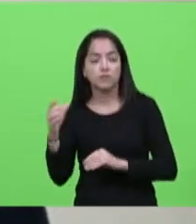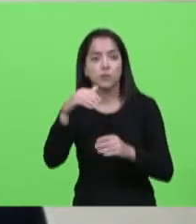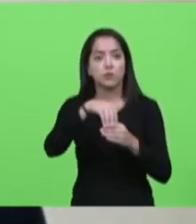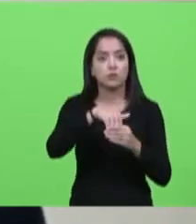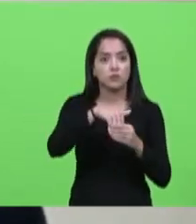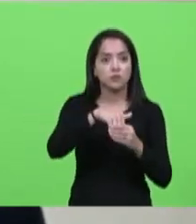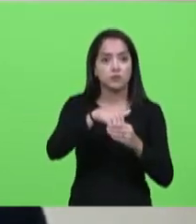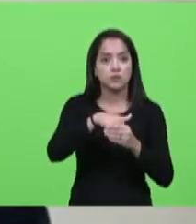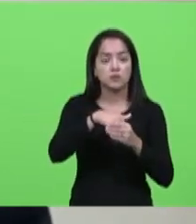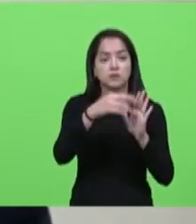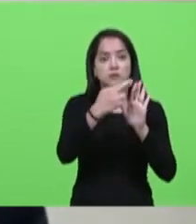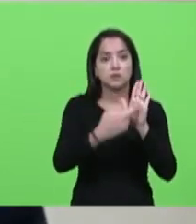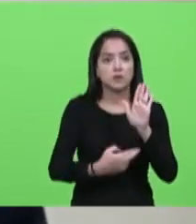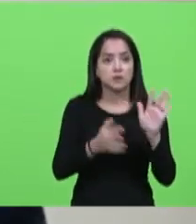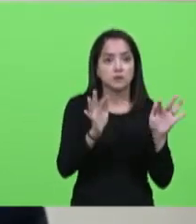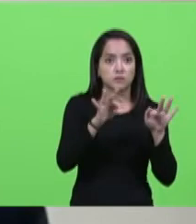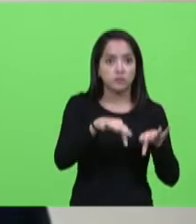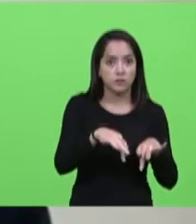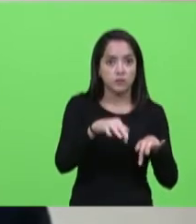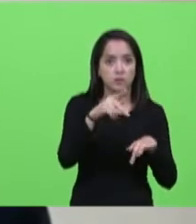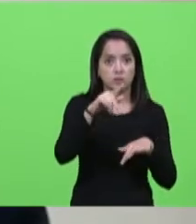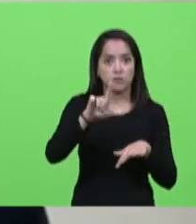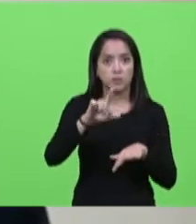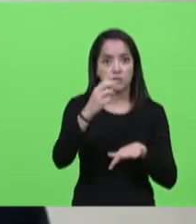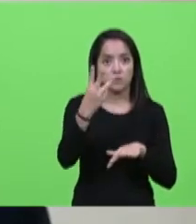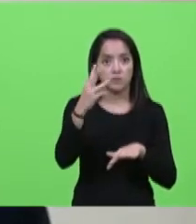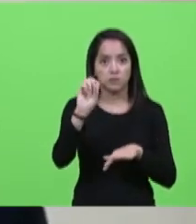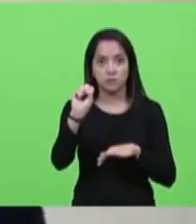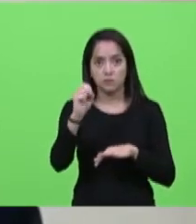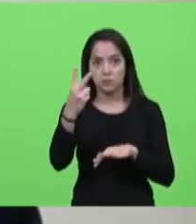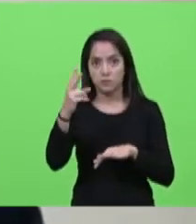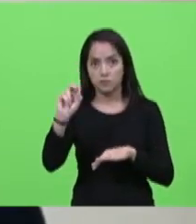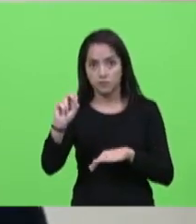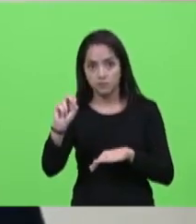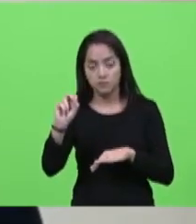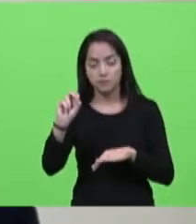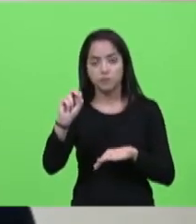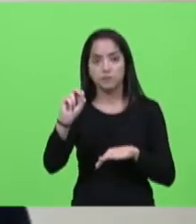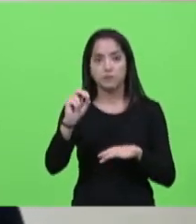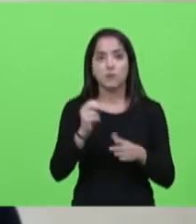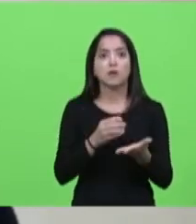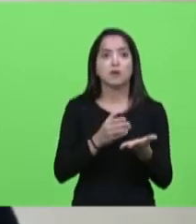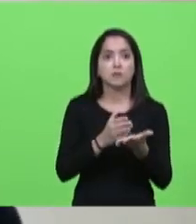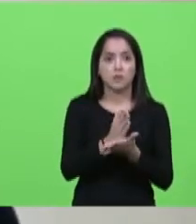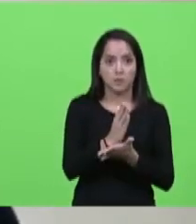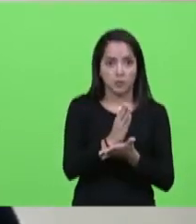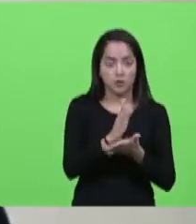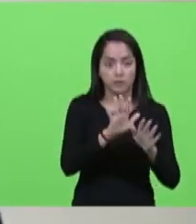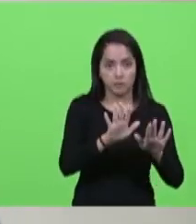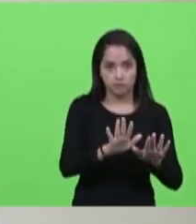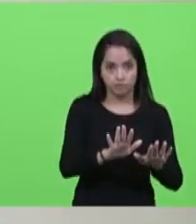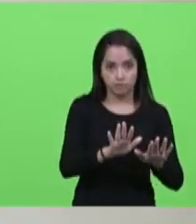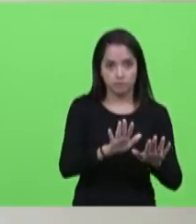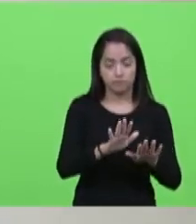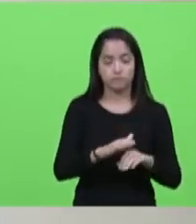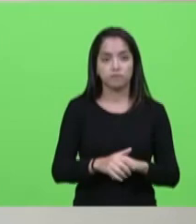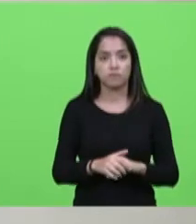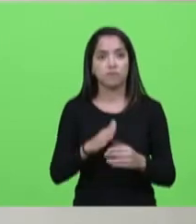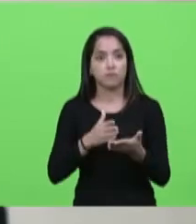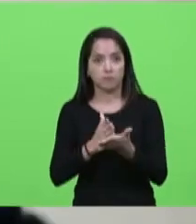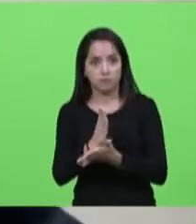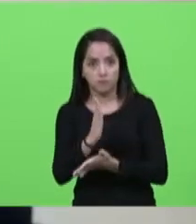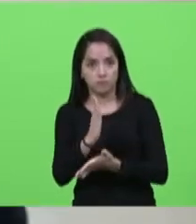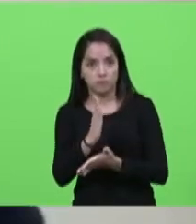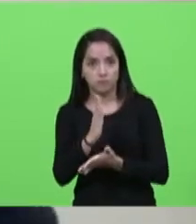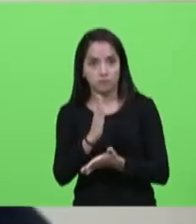redação final do PL 38/2020. Deputados que aprovam, permaneçam como se encontra aprovada a matéria